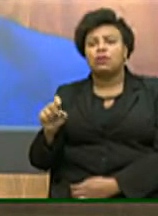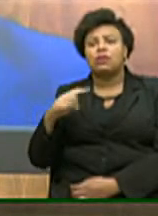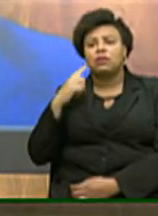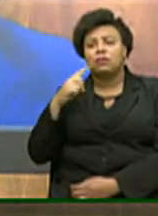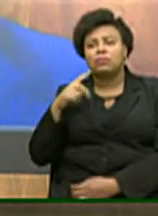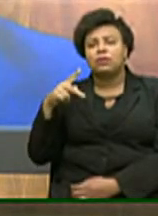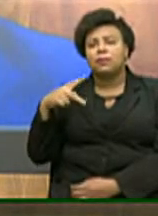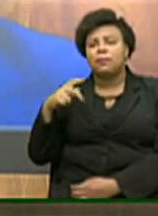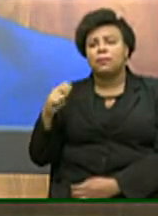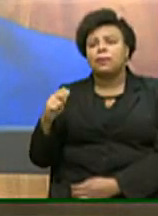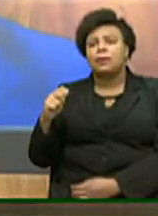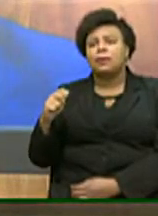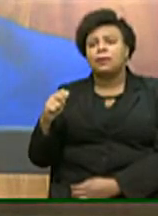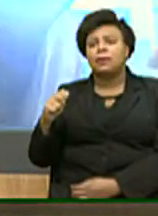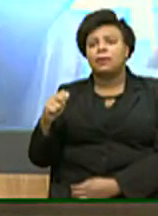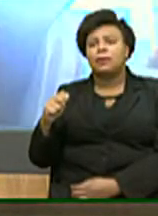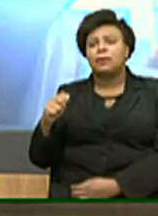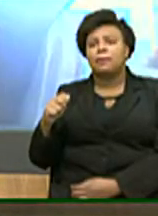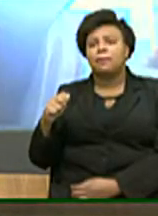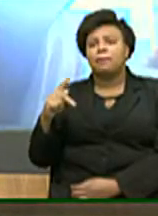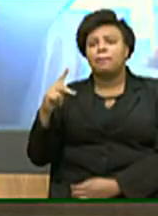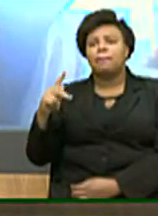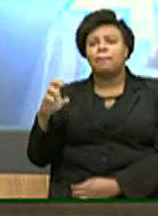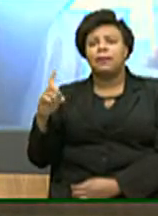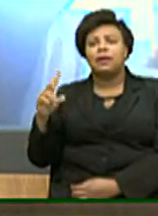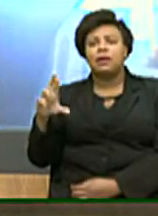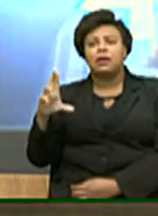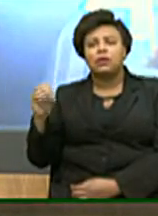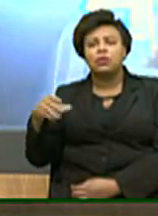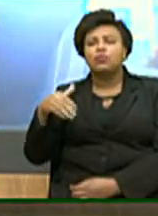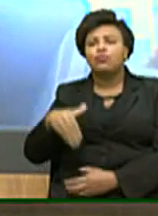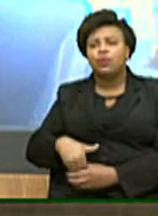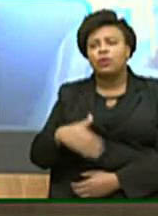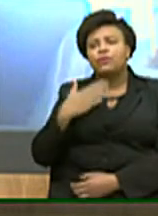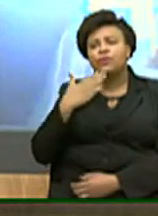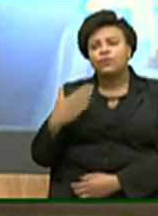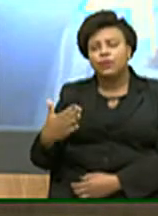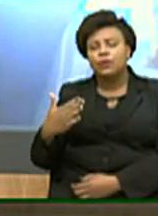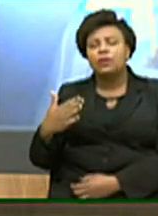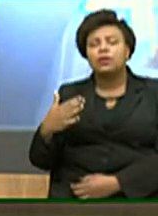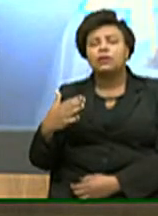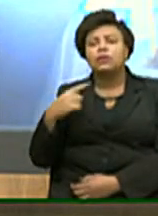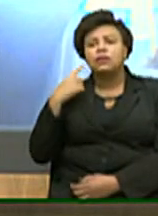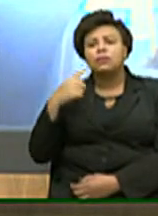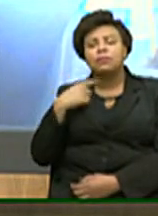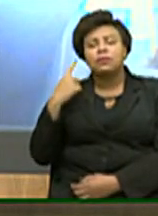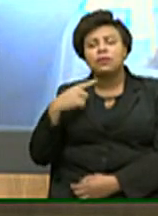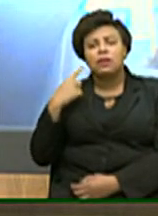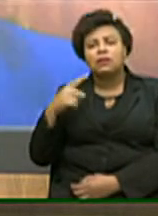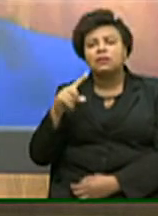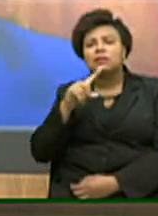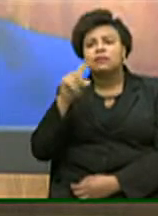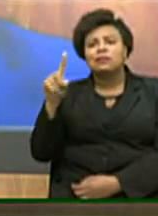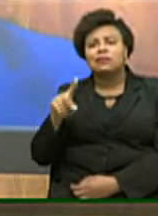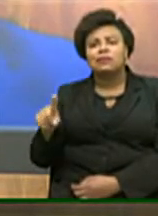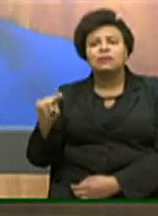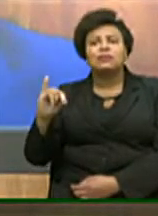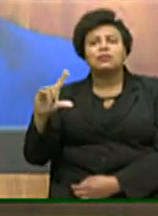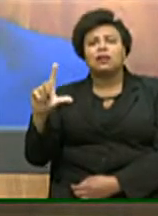Deputado Papari. Deputado Pedro Pereira. Favorável, presidente. Deputada Zilabra